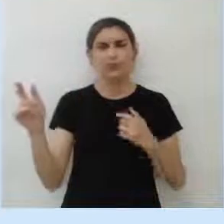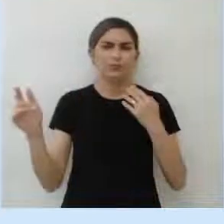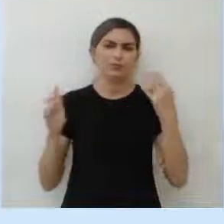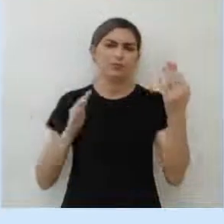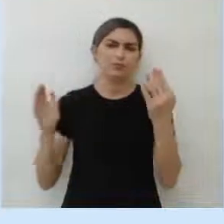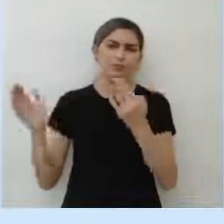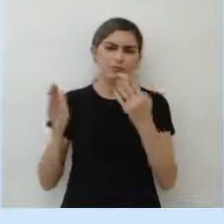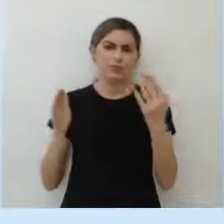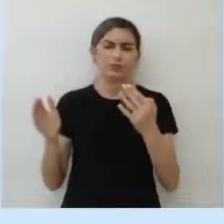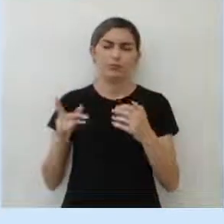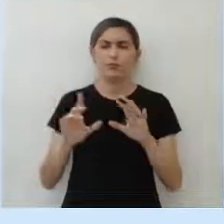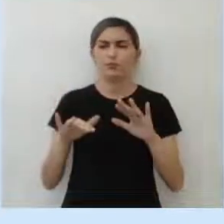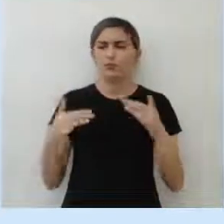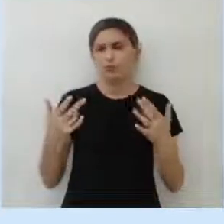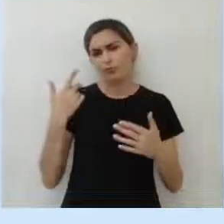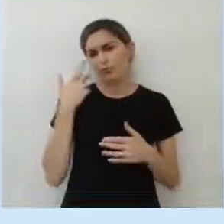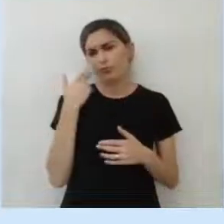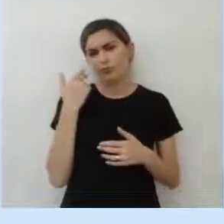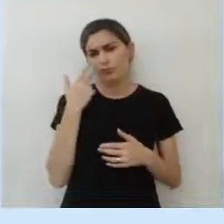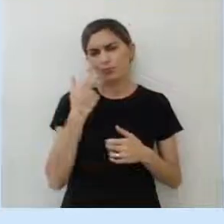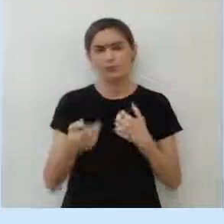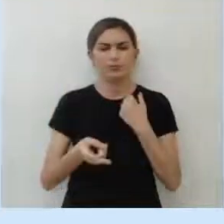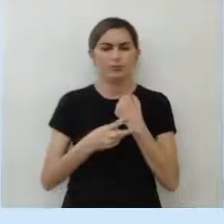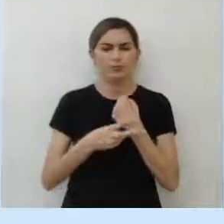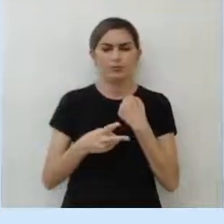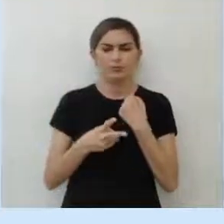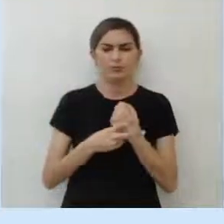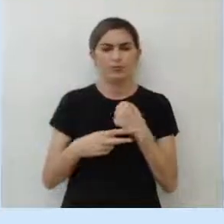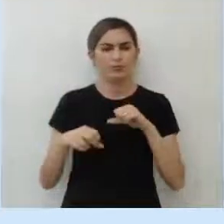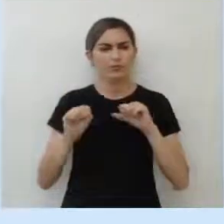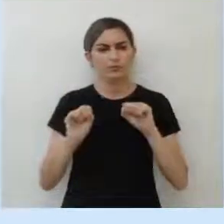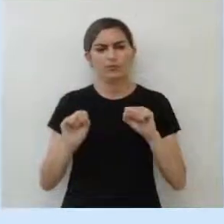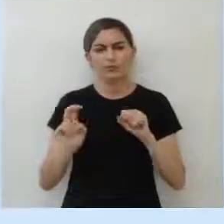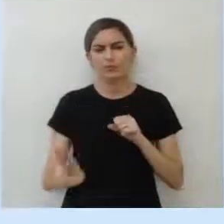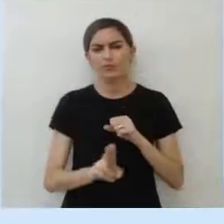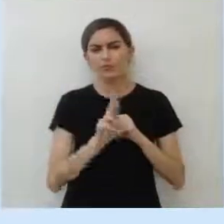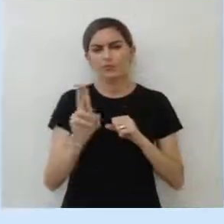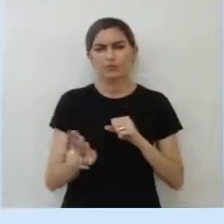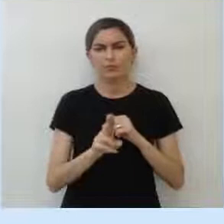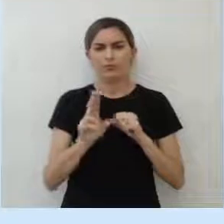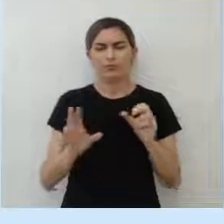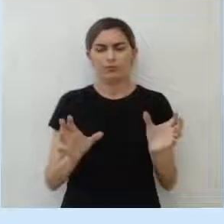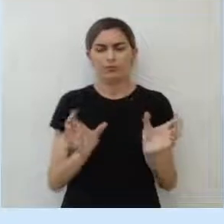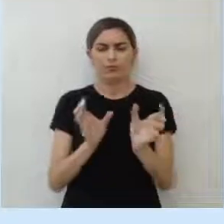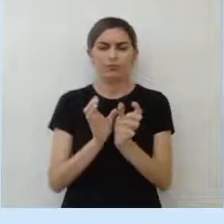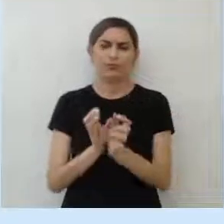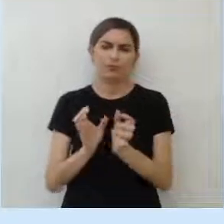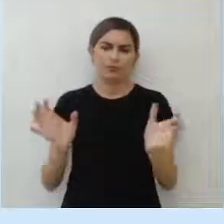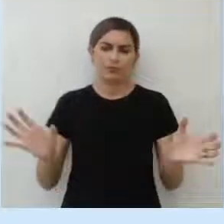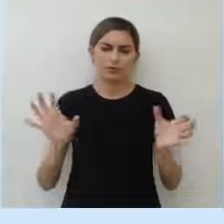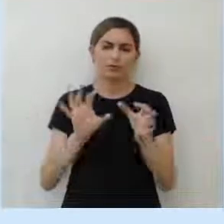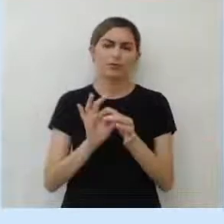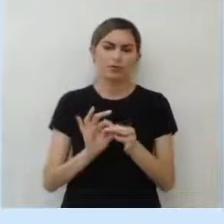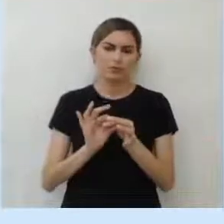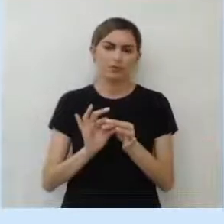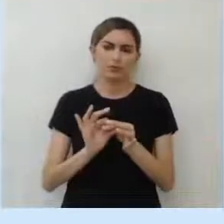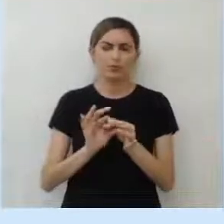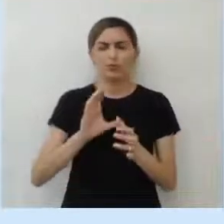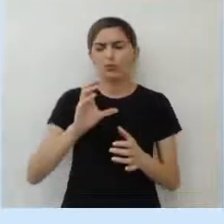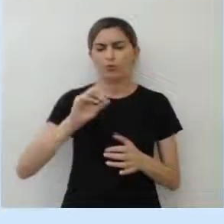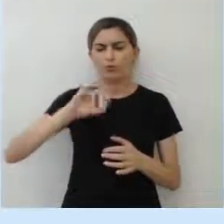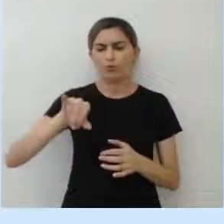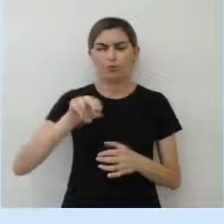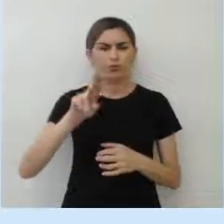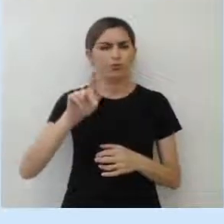comparar, certo? Então, normalmente os verbos, eles podem ser utilizados de forma conjugada, né? A gente pode conjugar